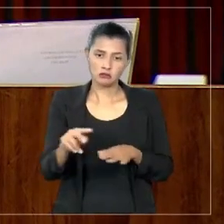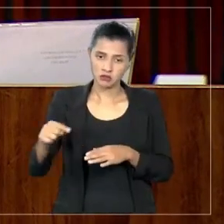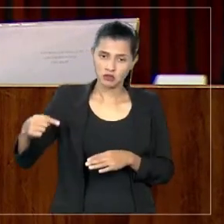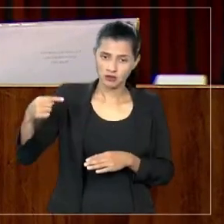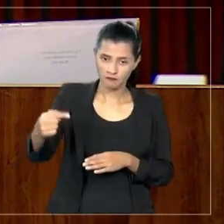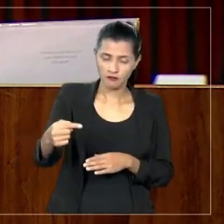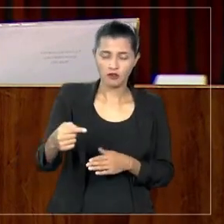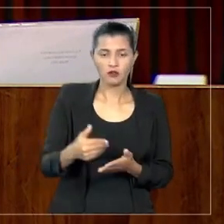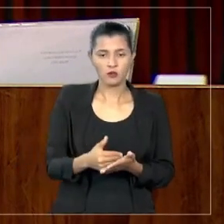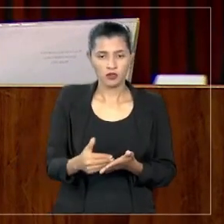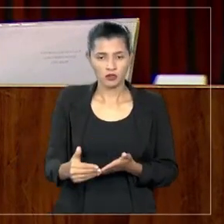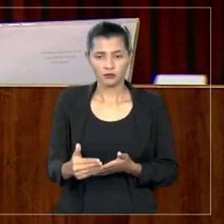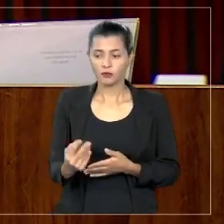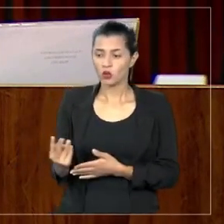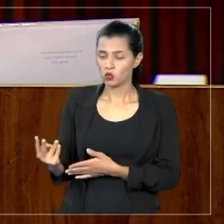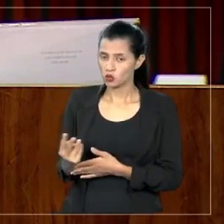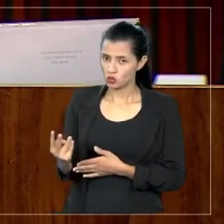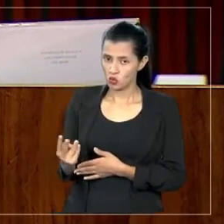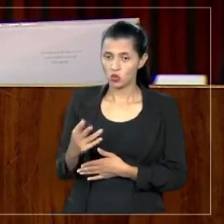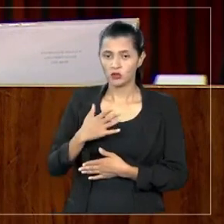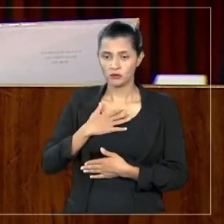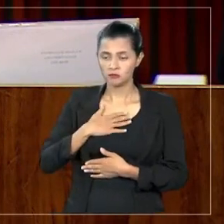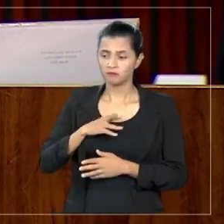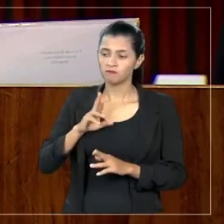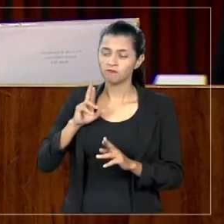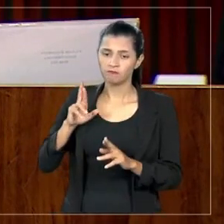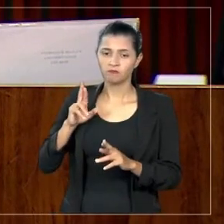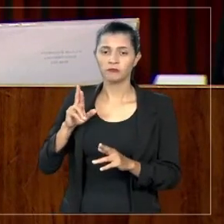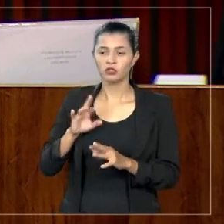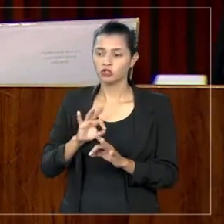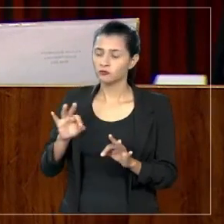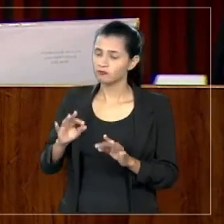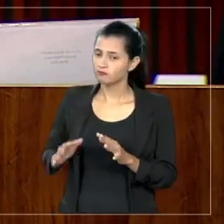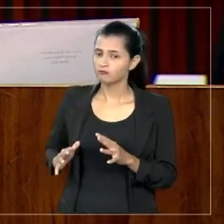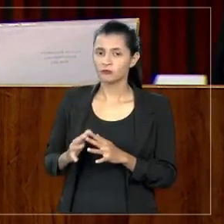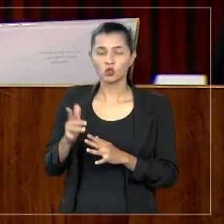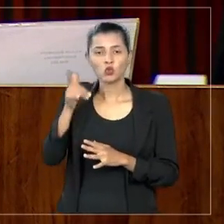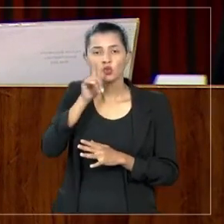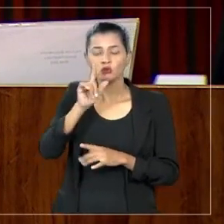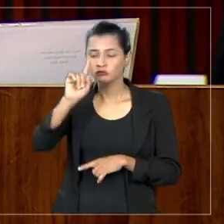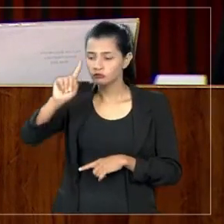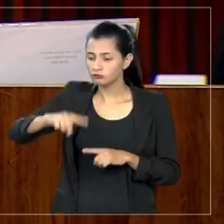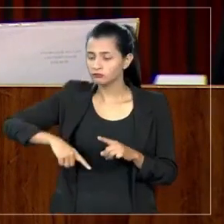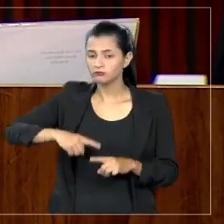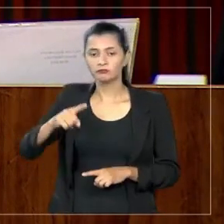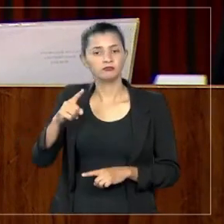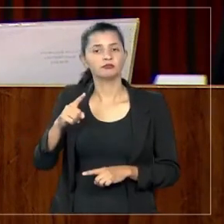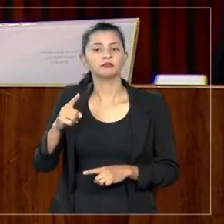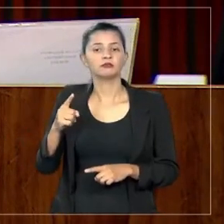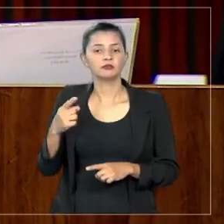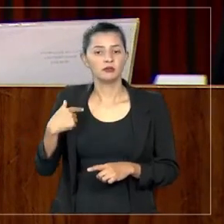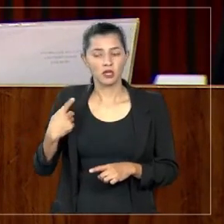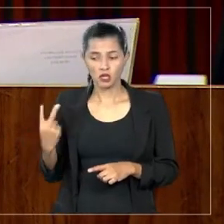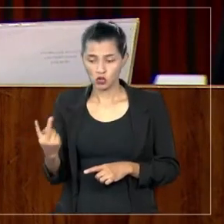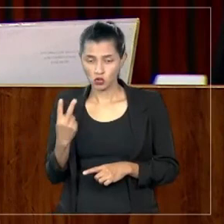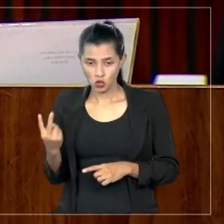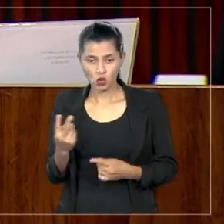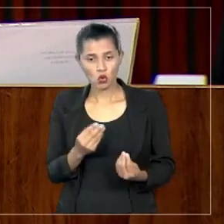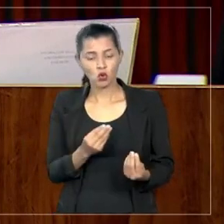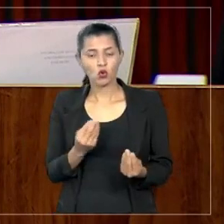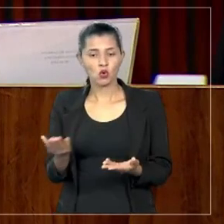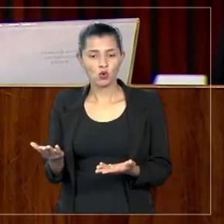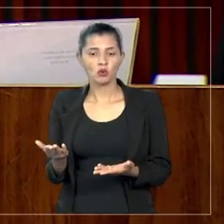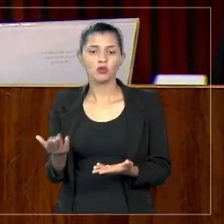semana. A ambos, meus votos de pleno êxito, e a ambos, temos com